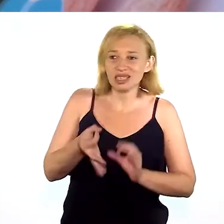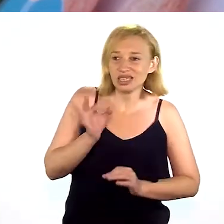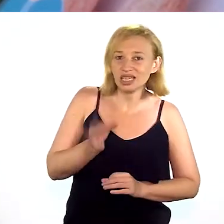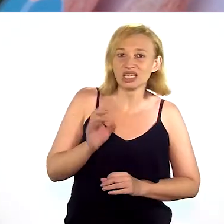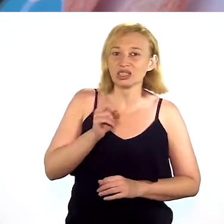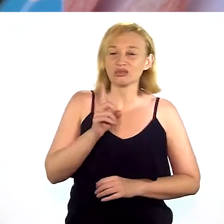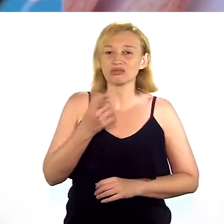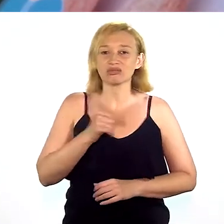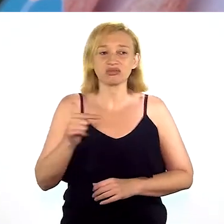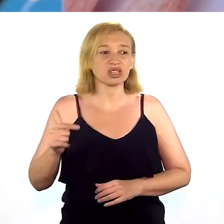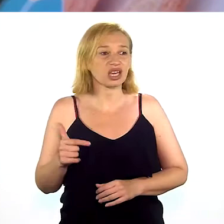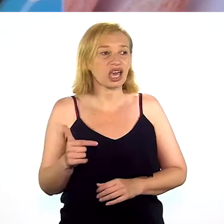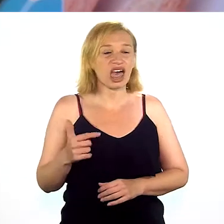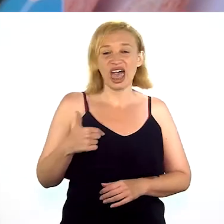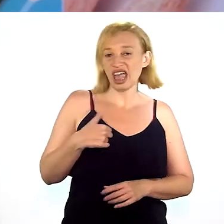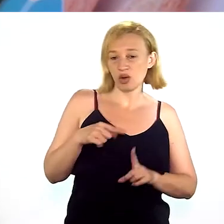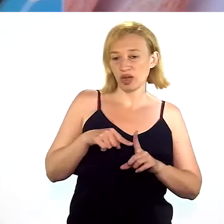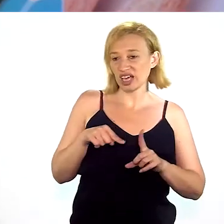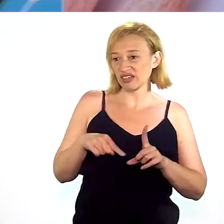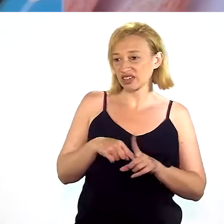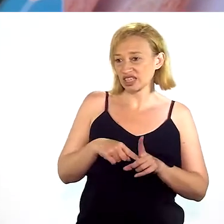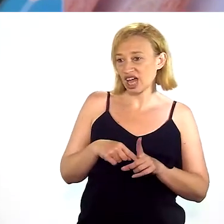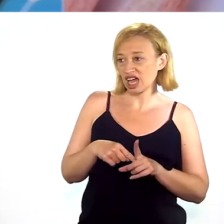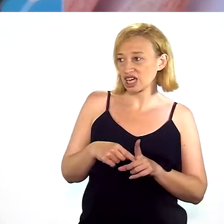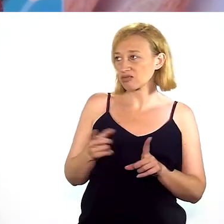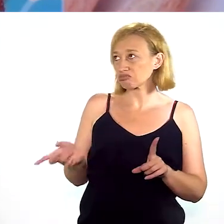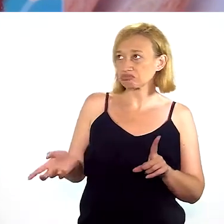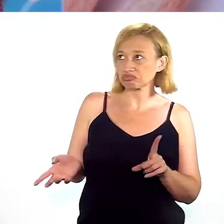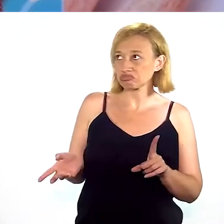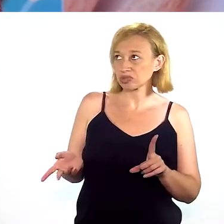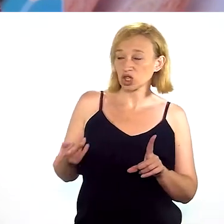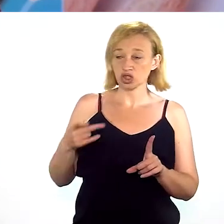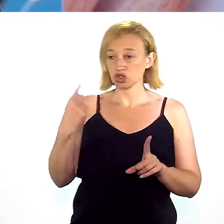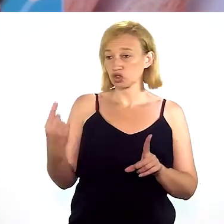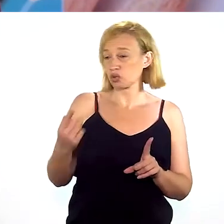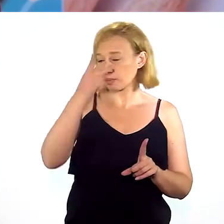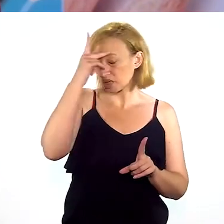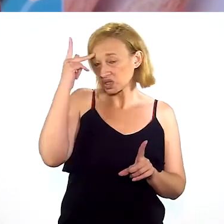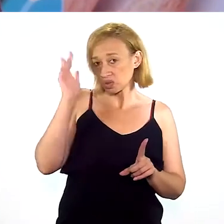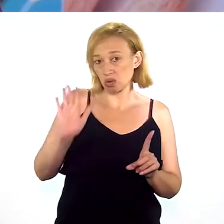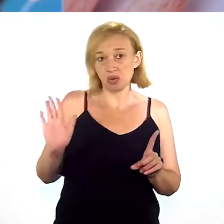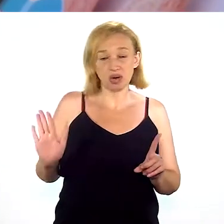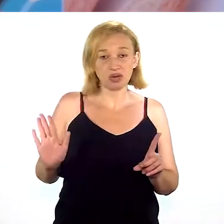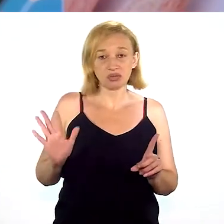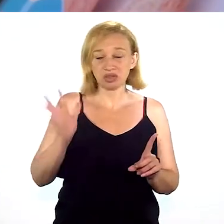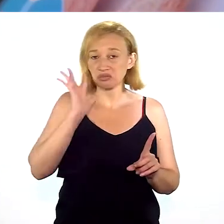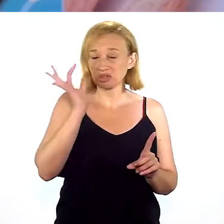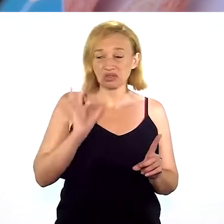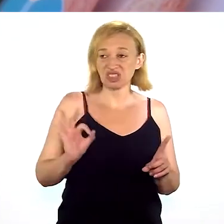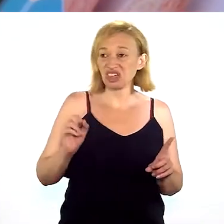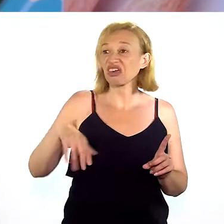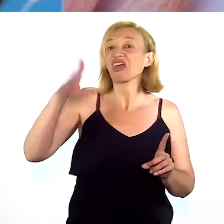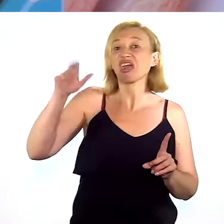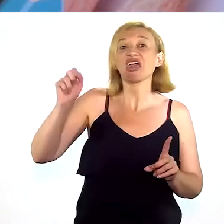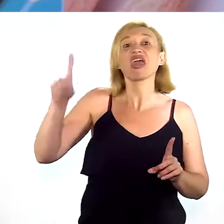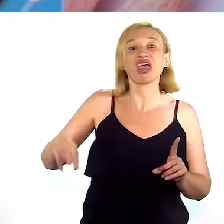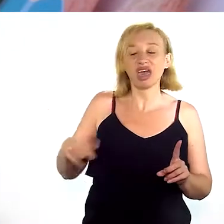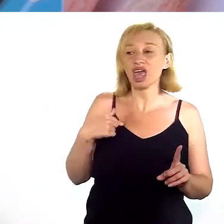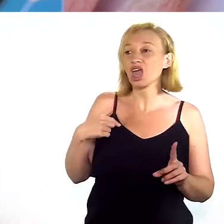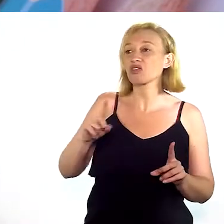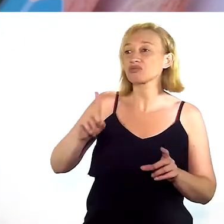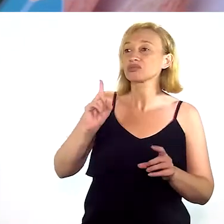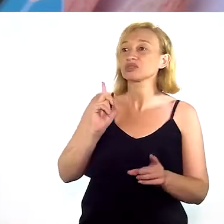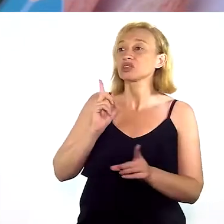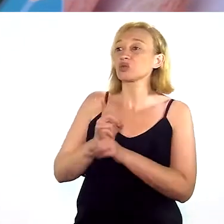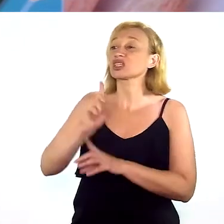pura, não existe uma coisa assim, eu engravidei de uma pessoa, de um filho, mas eu não sei quem